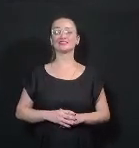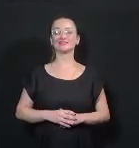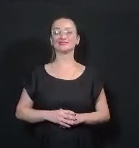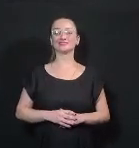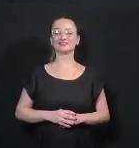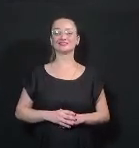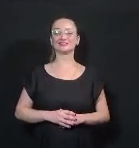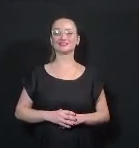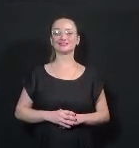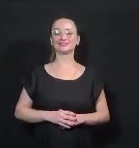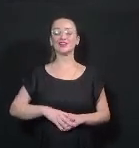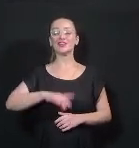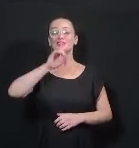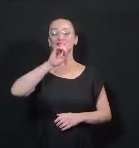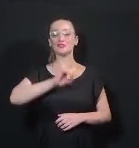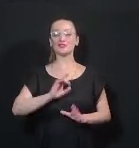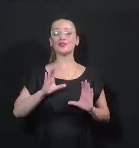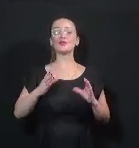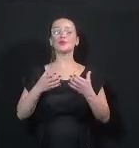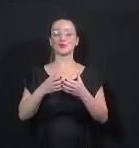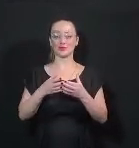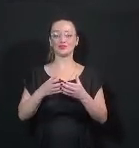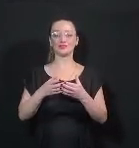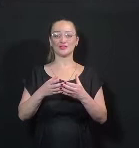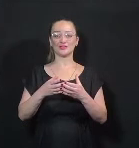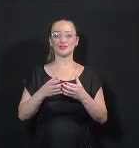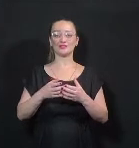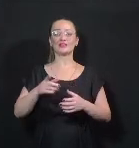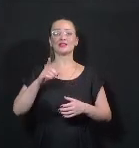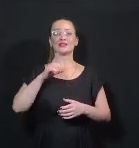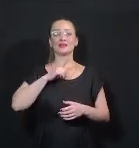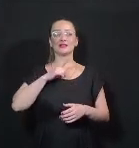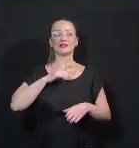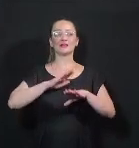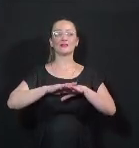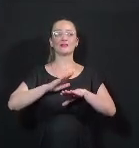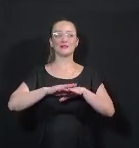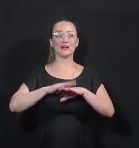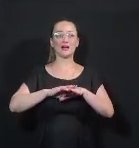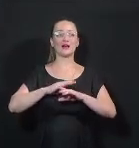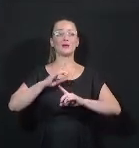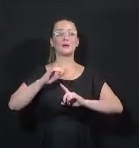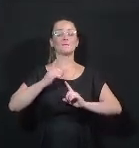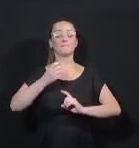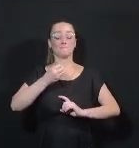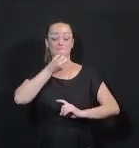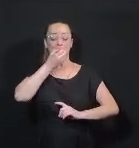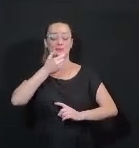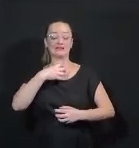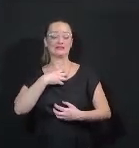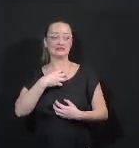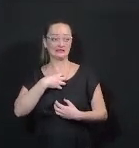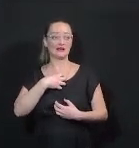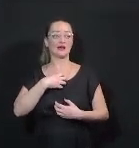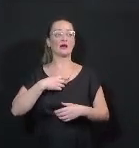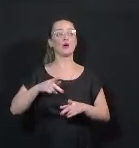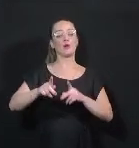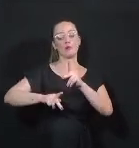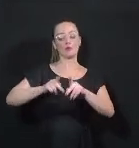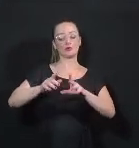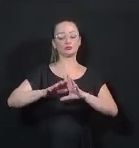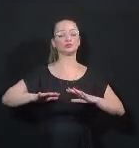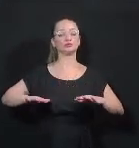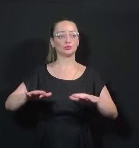os direitos coletivos, né, que fazem o bem-estar da população como um todo e